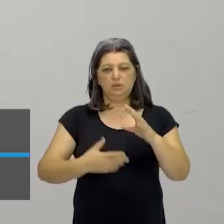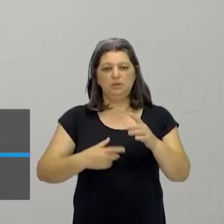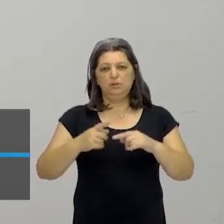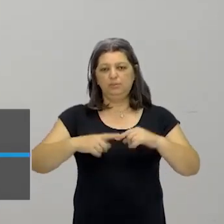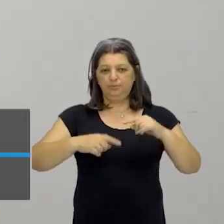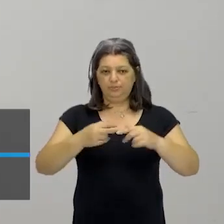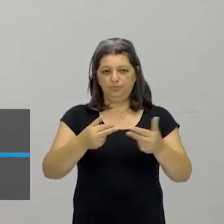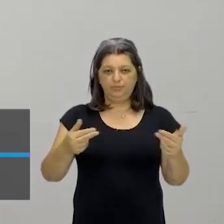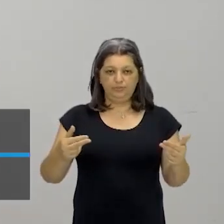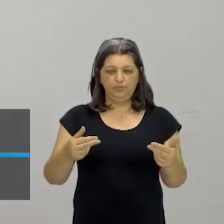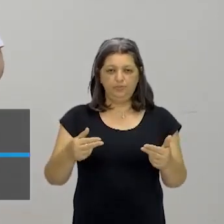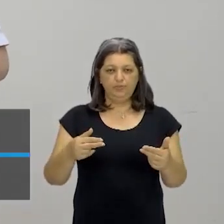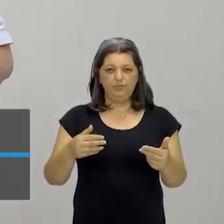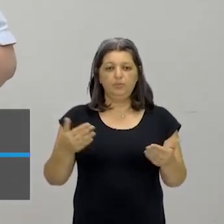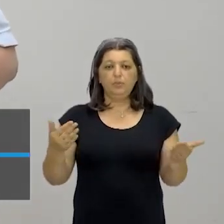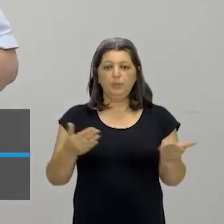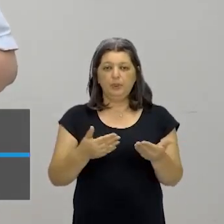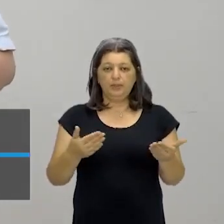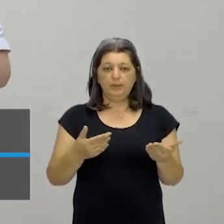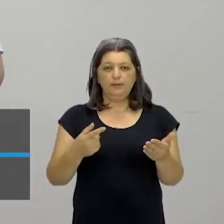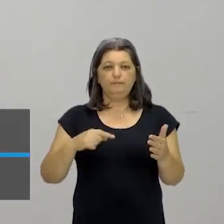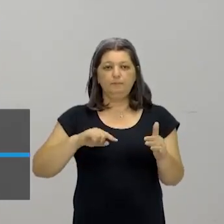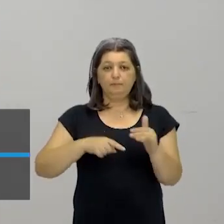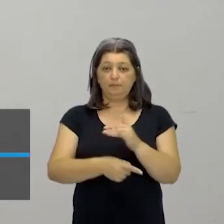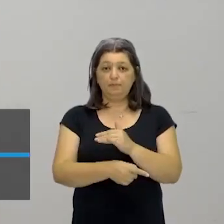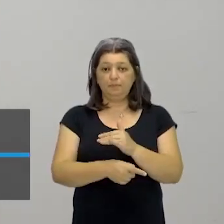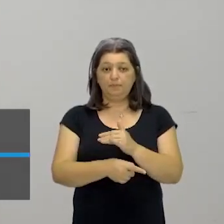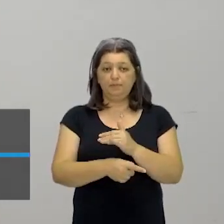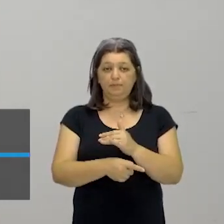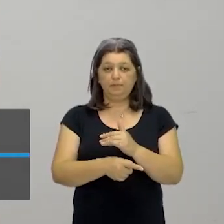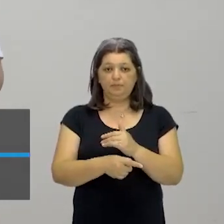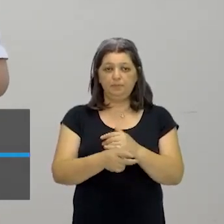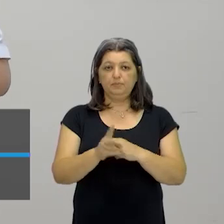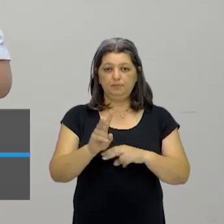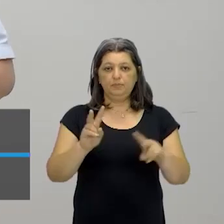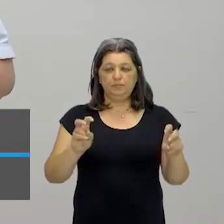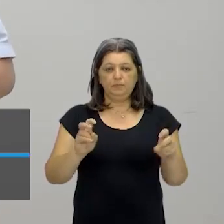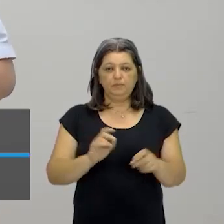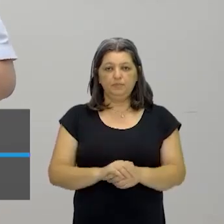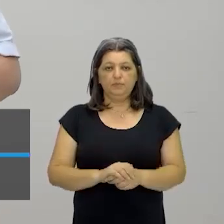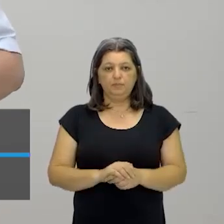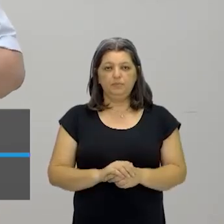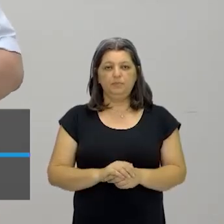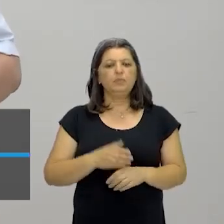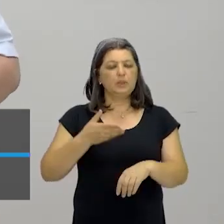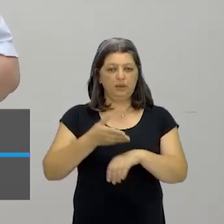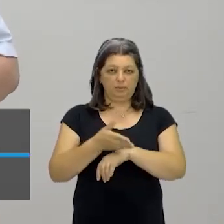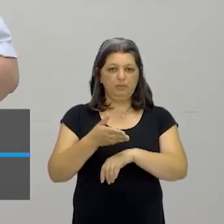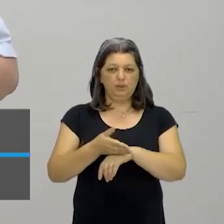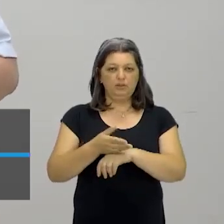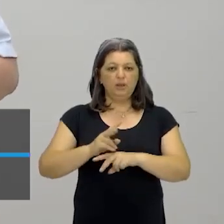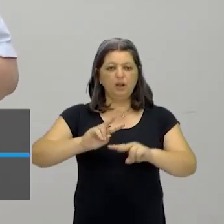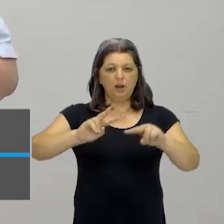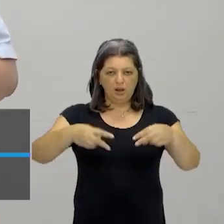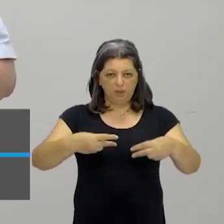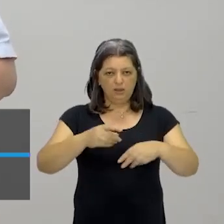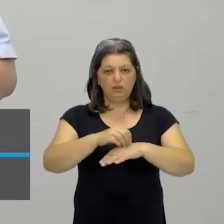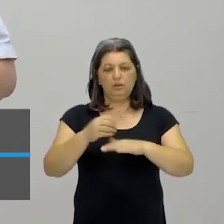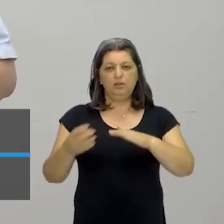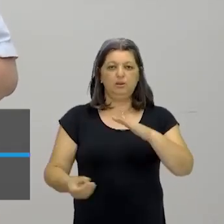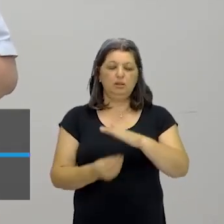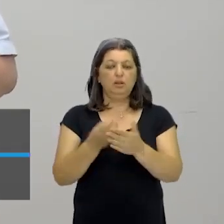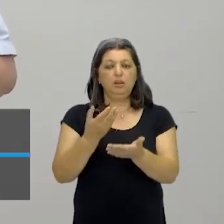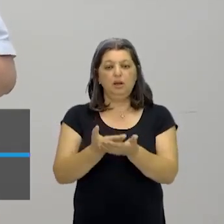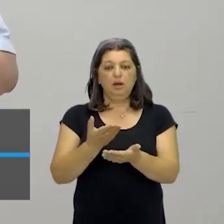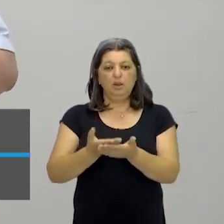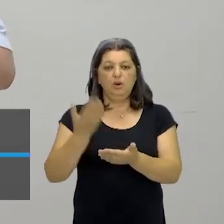material e tudo mais E nesse aqui a gente vai se aprofundar um pouquinho mais sobre isso Então, vão lá, participem O link está no repositório das aulas